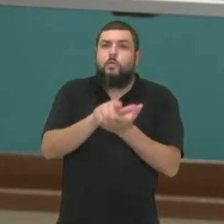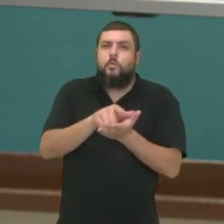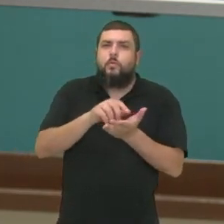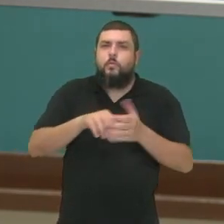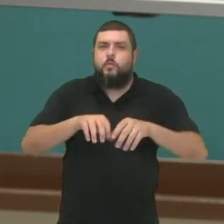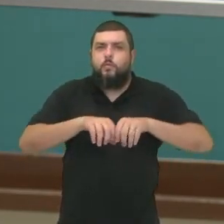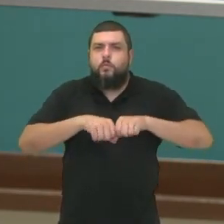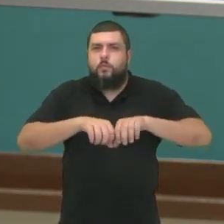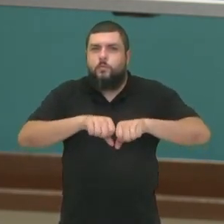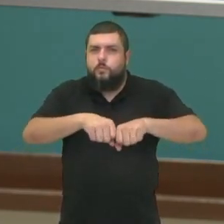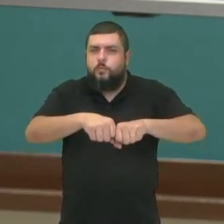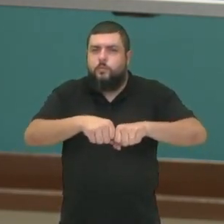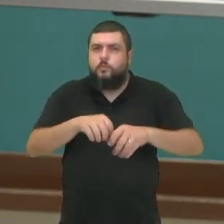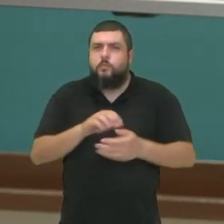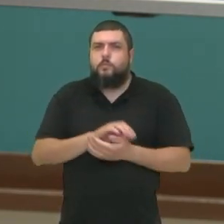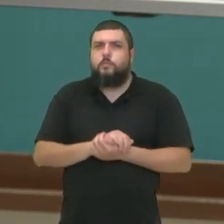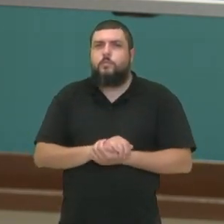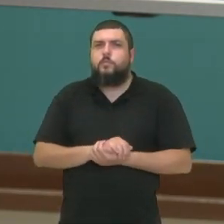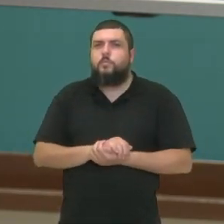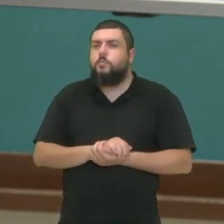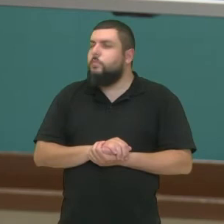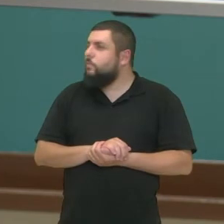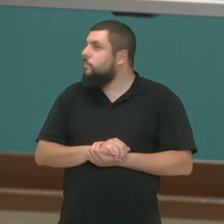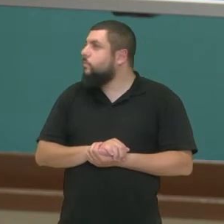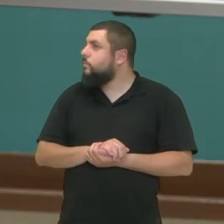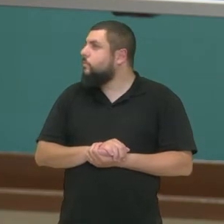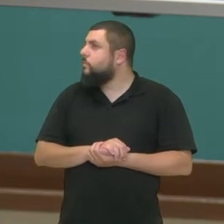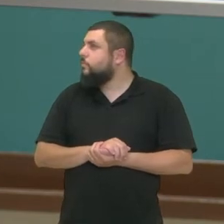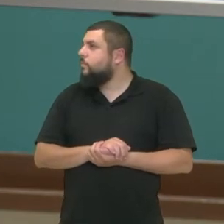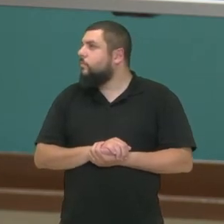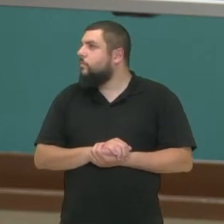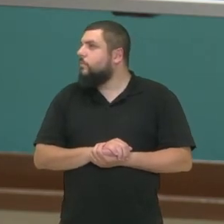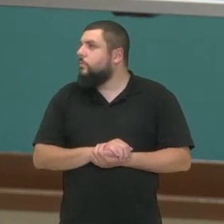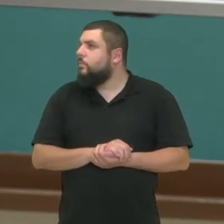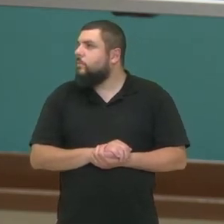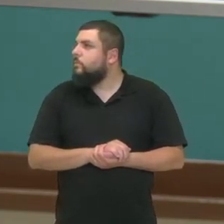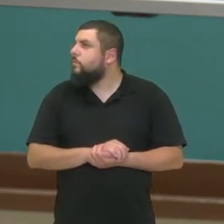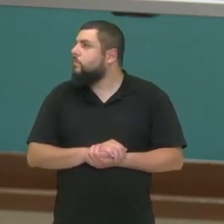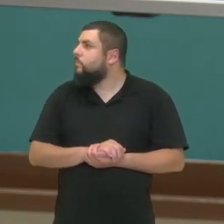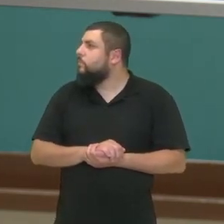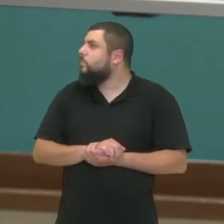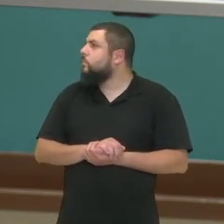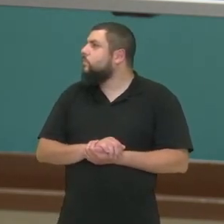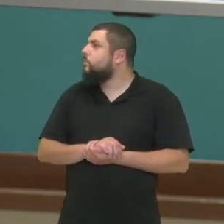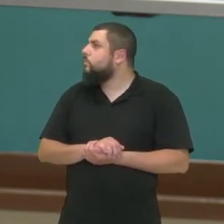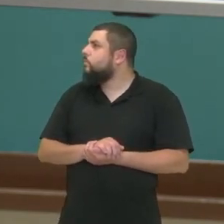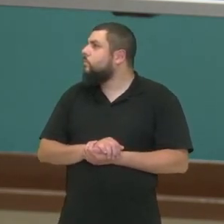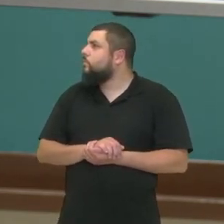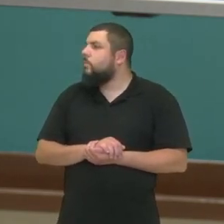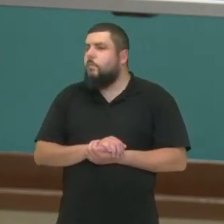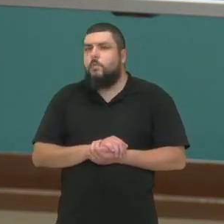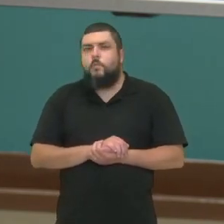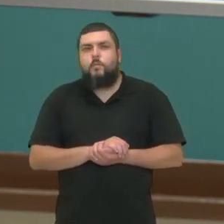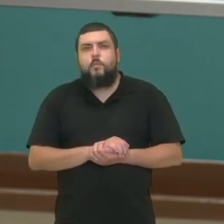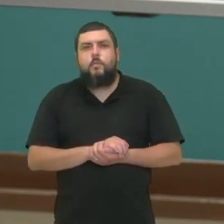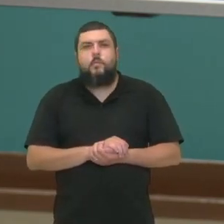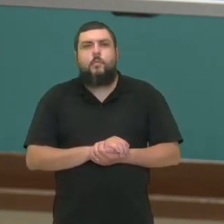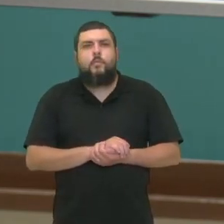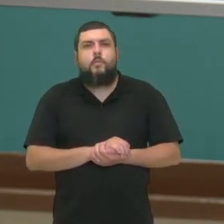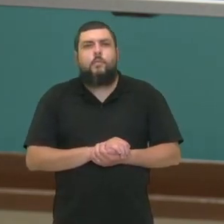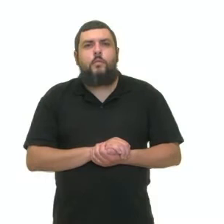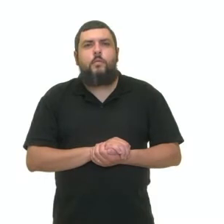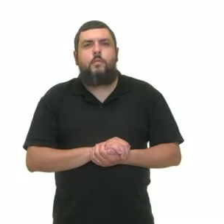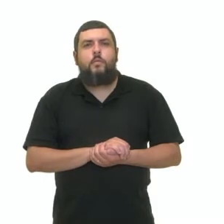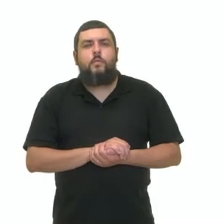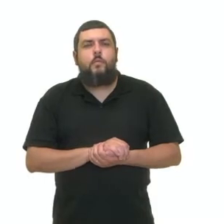bacana. No mapa, o comércio de azeites, de produtos artesanais. Essa era a economia no século II d.C. A